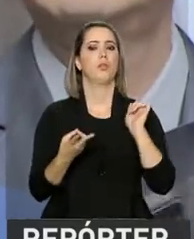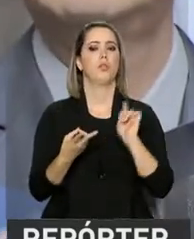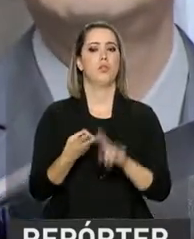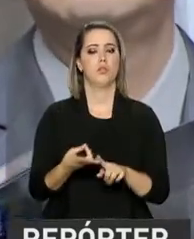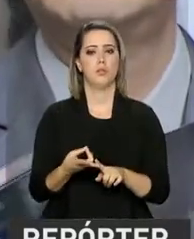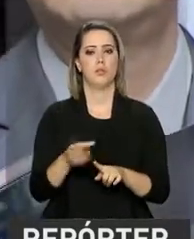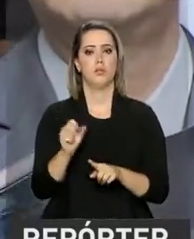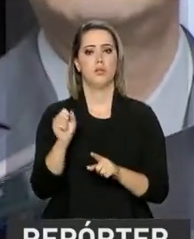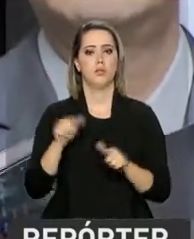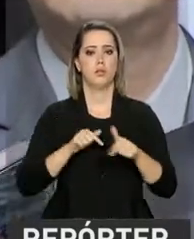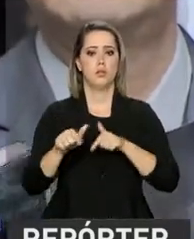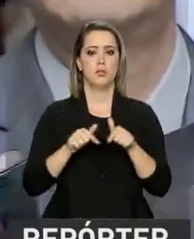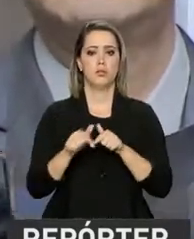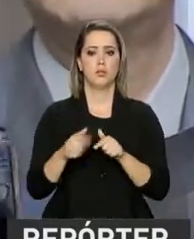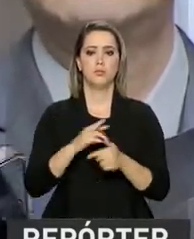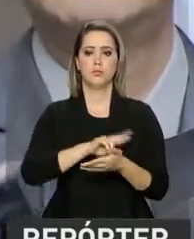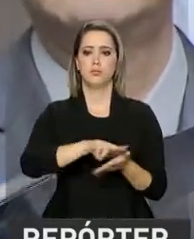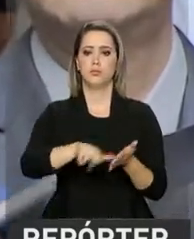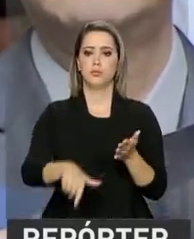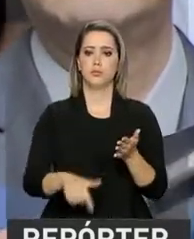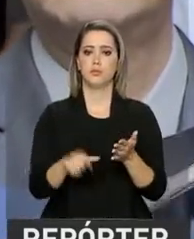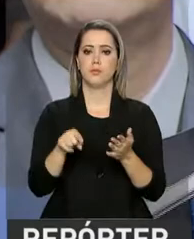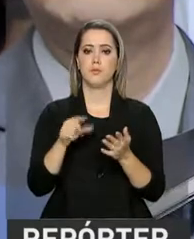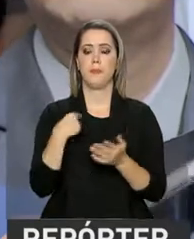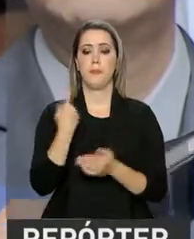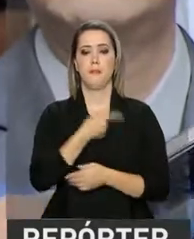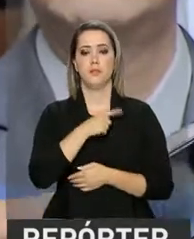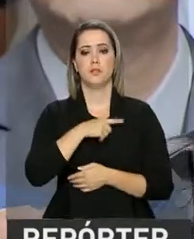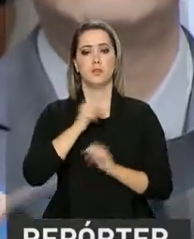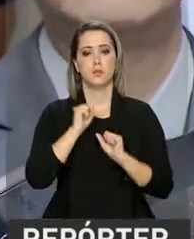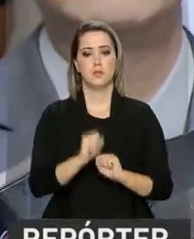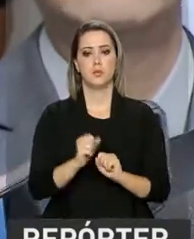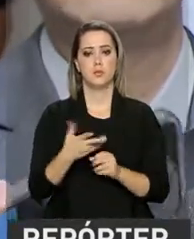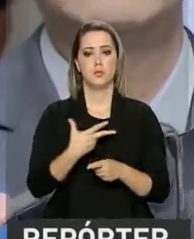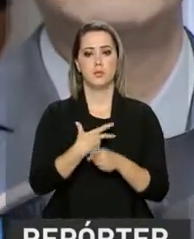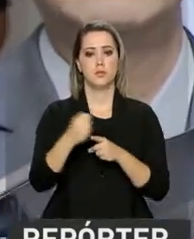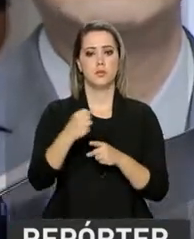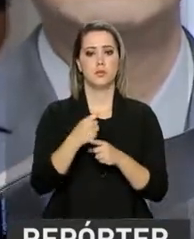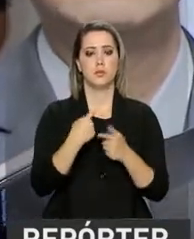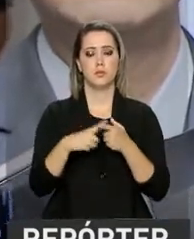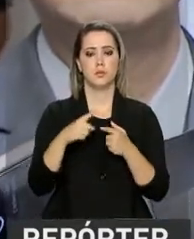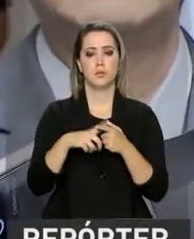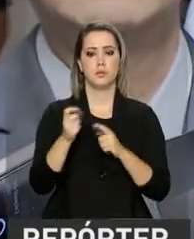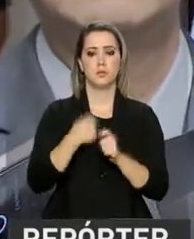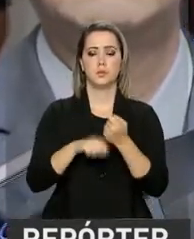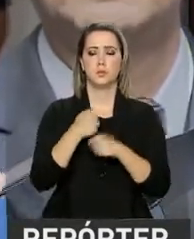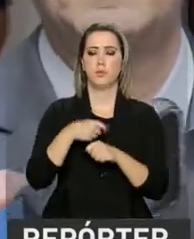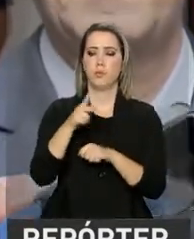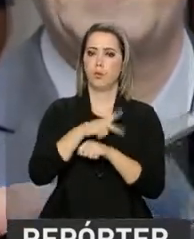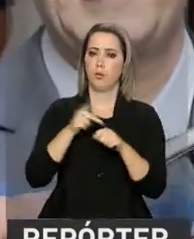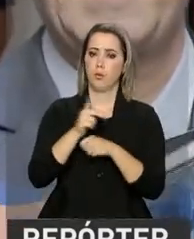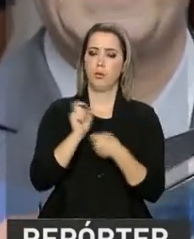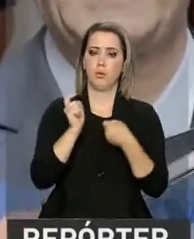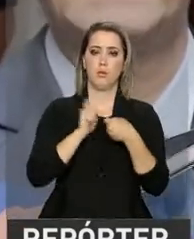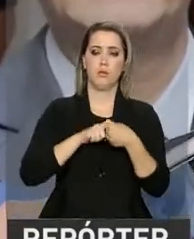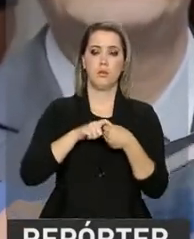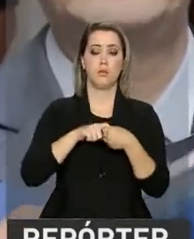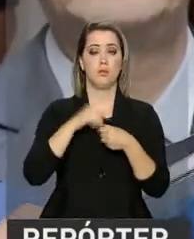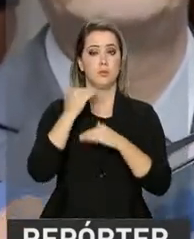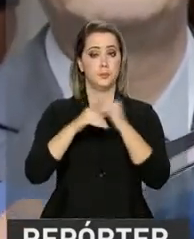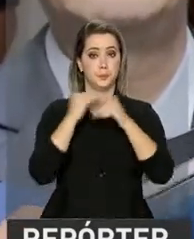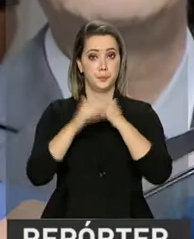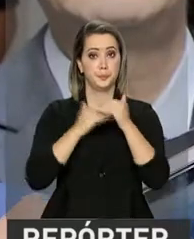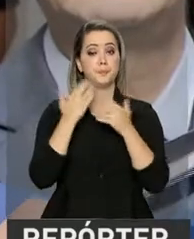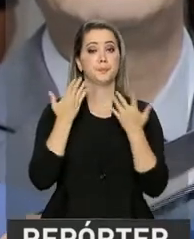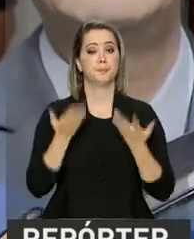da reforma trabalhista e etc., nós temos condições de sair da crise e o país já voltar a